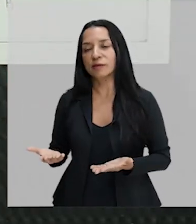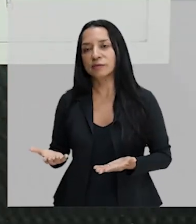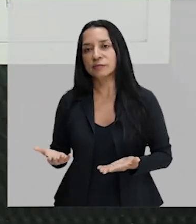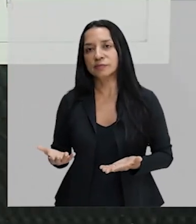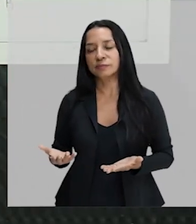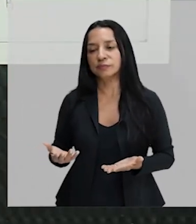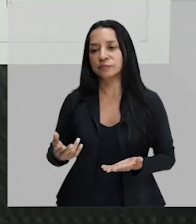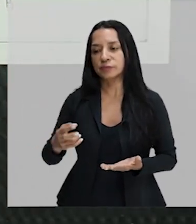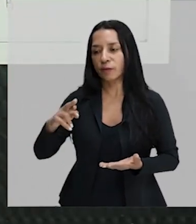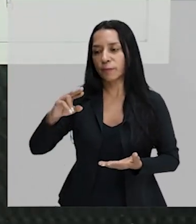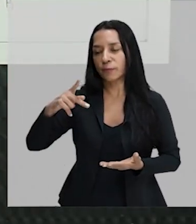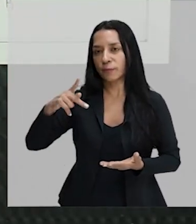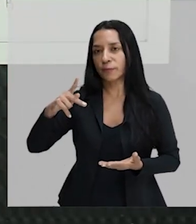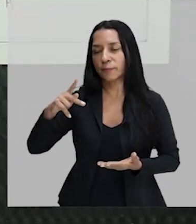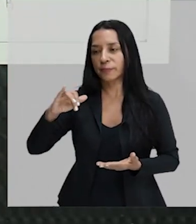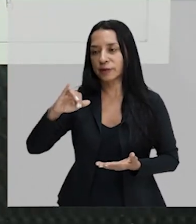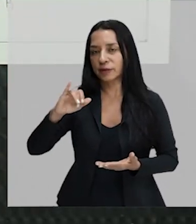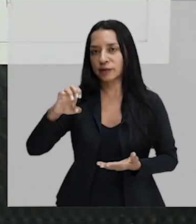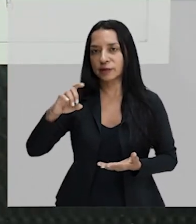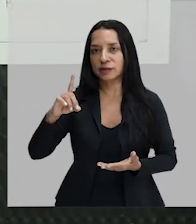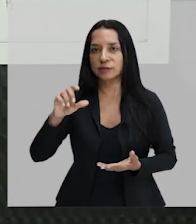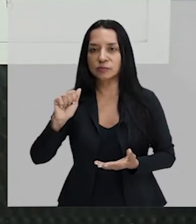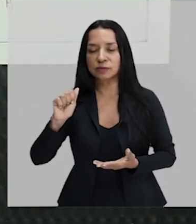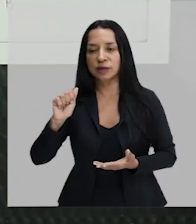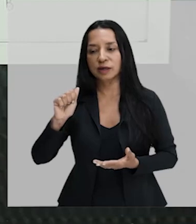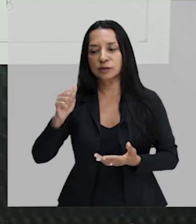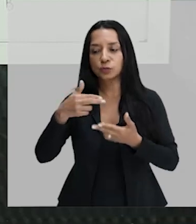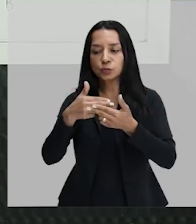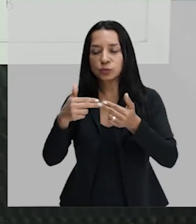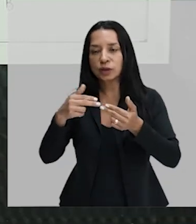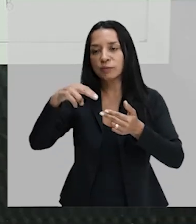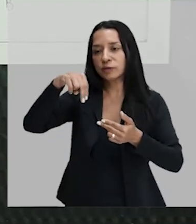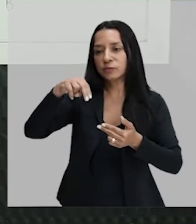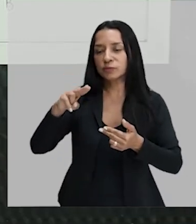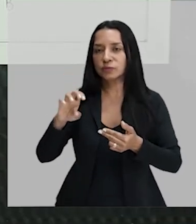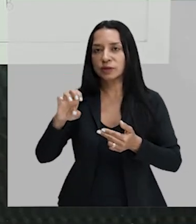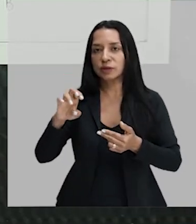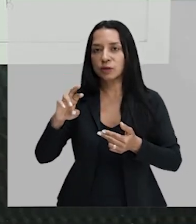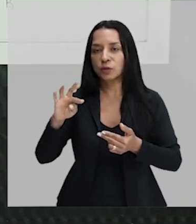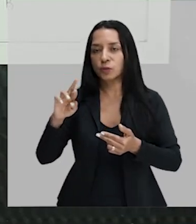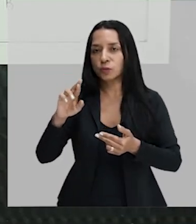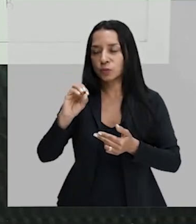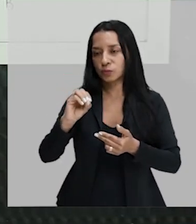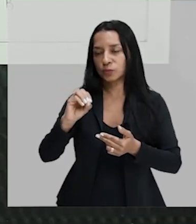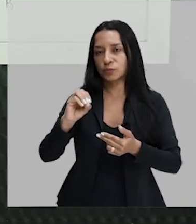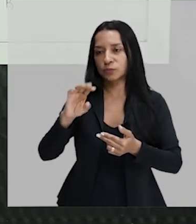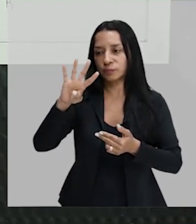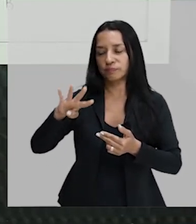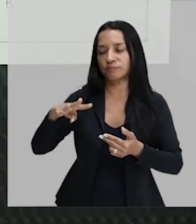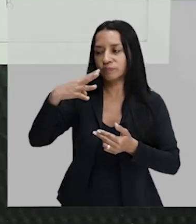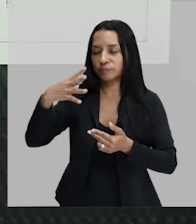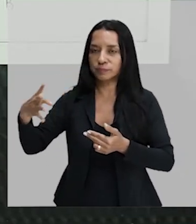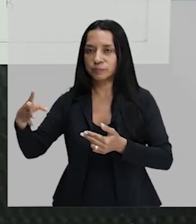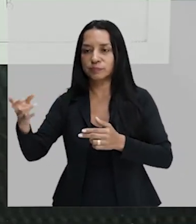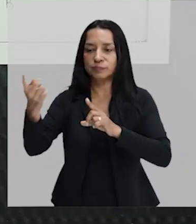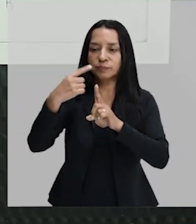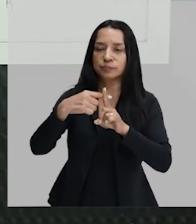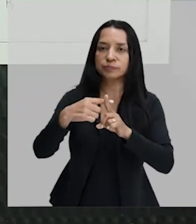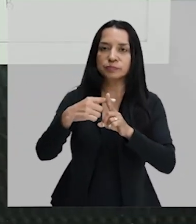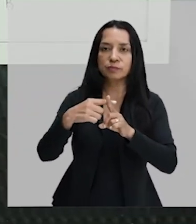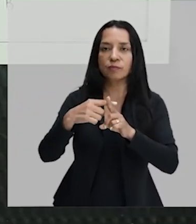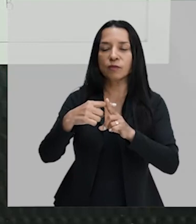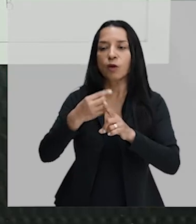a propriedade elemento neutro, a matriz nula é o elemento neutro da matriz, da adição, beleza?